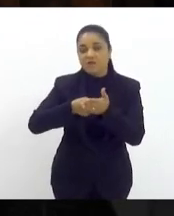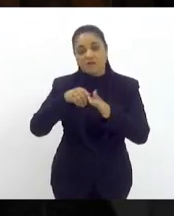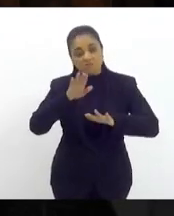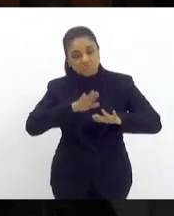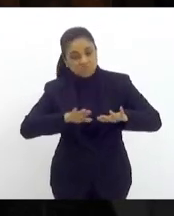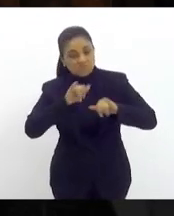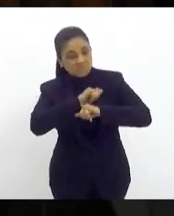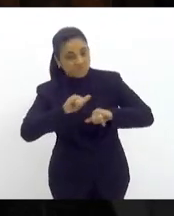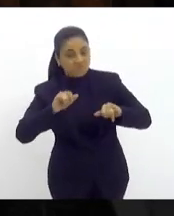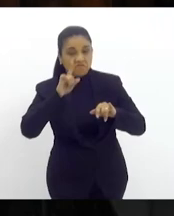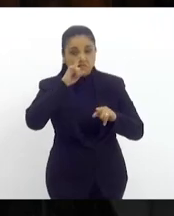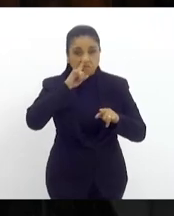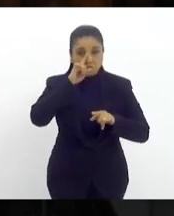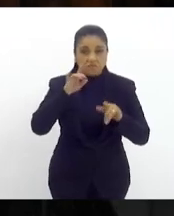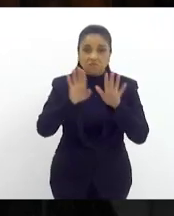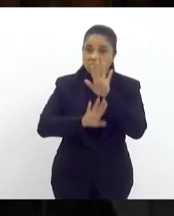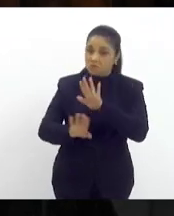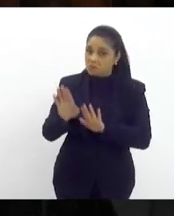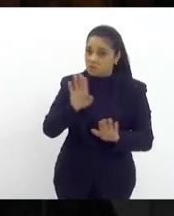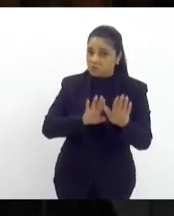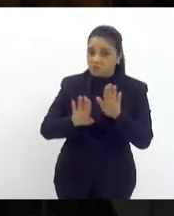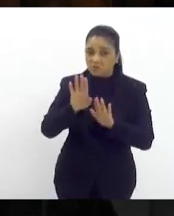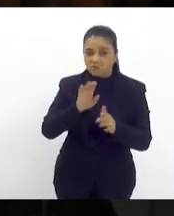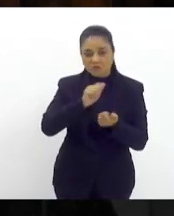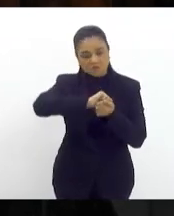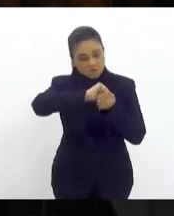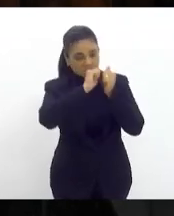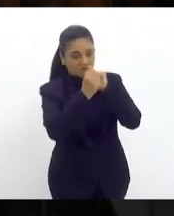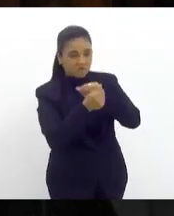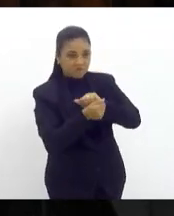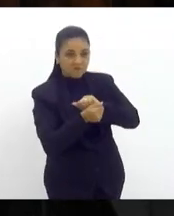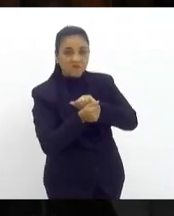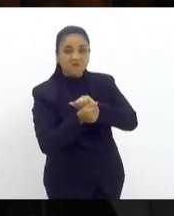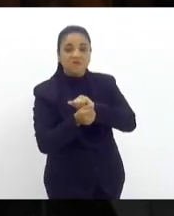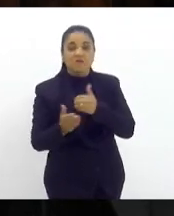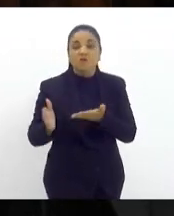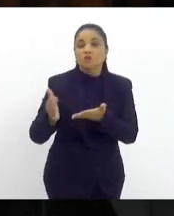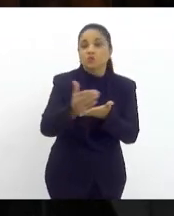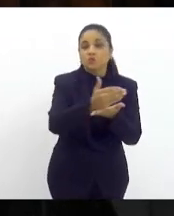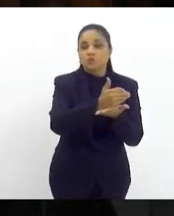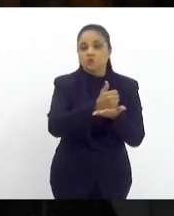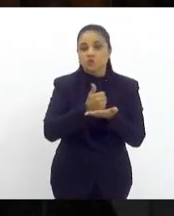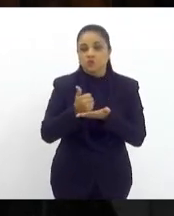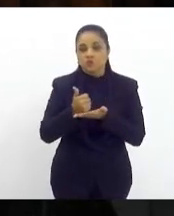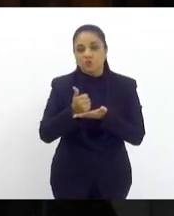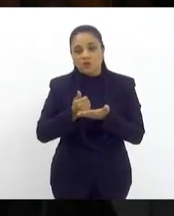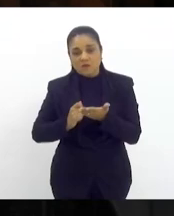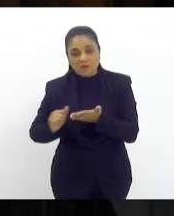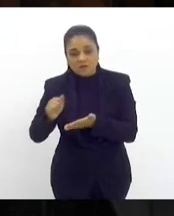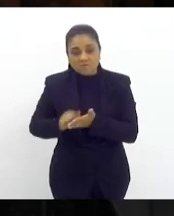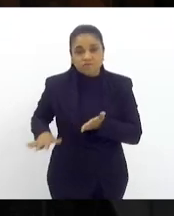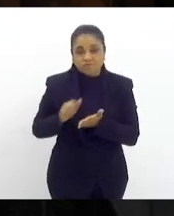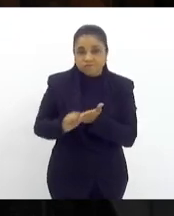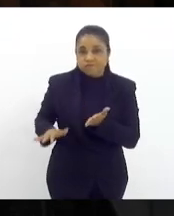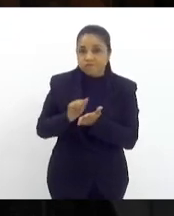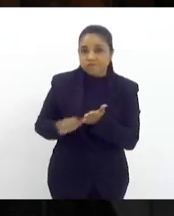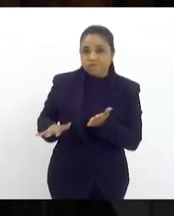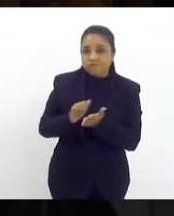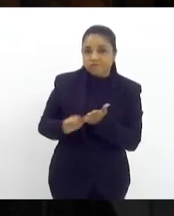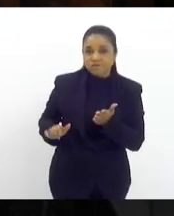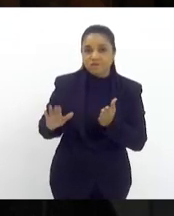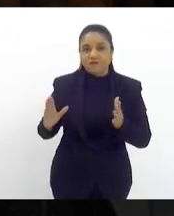promovendo medidas de a justificar fiscal em caso de desvios garantindo a solvência